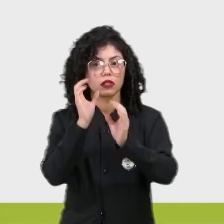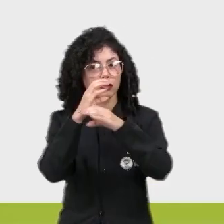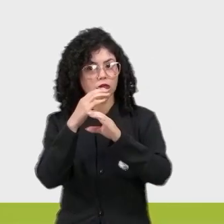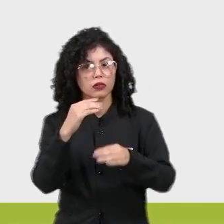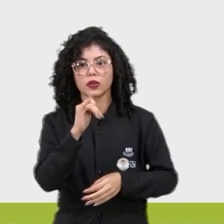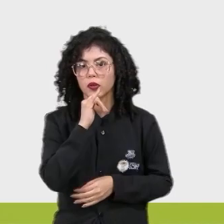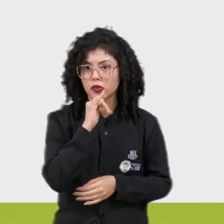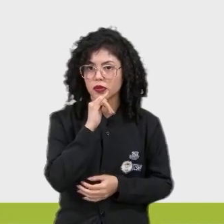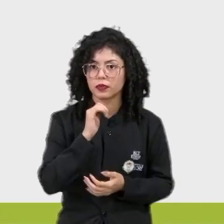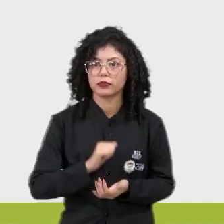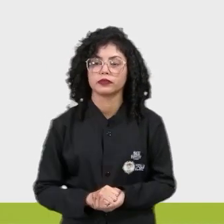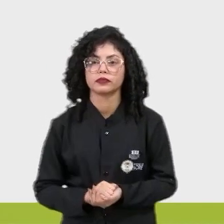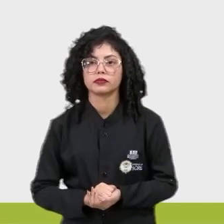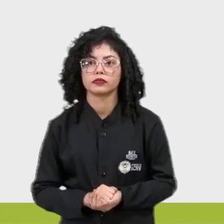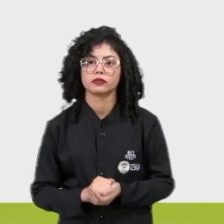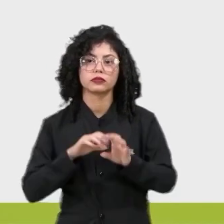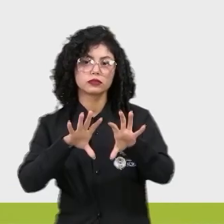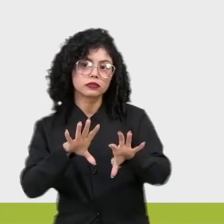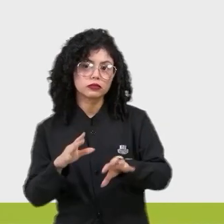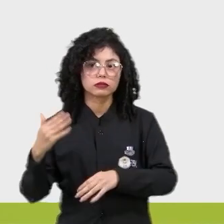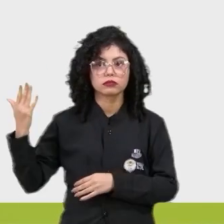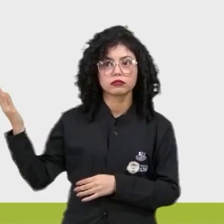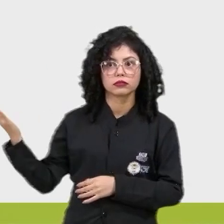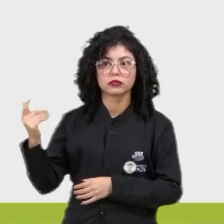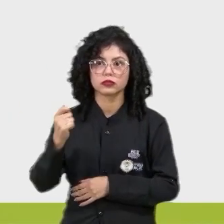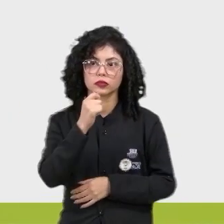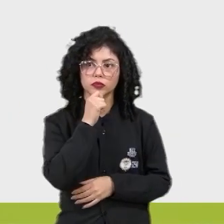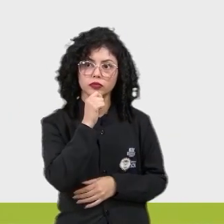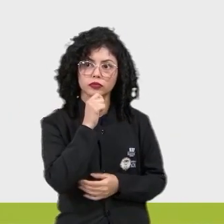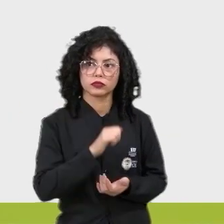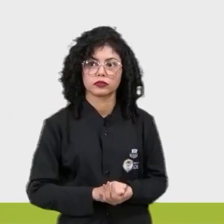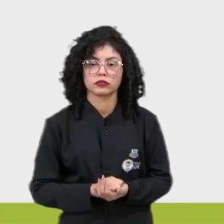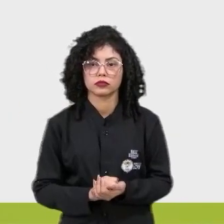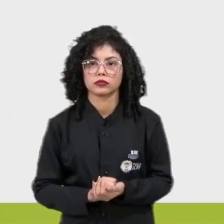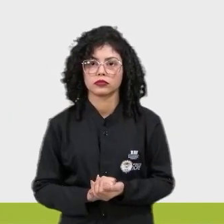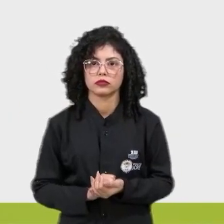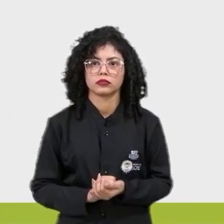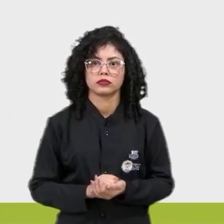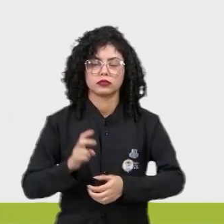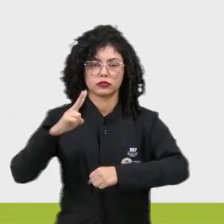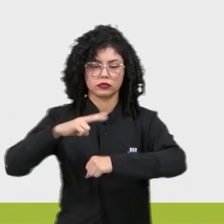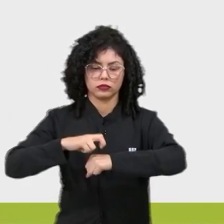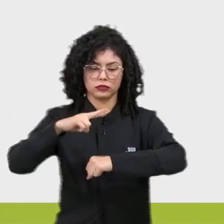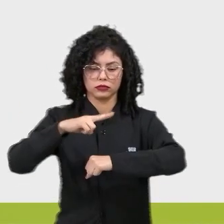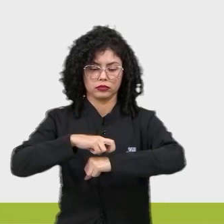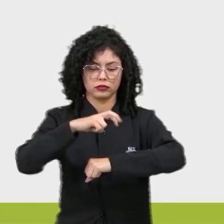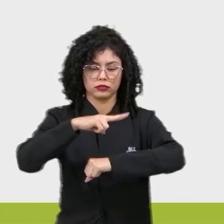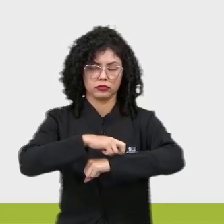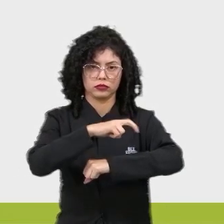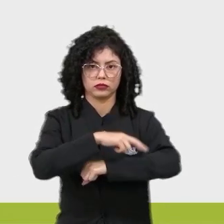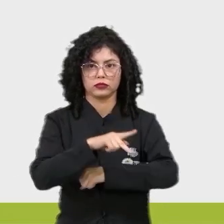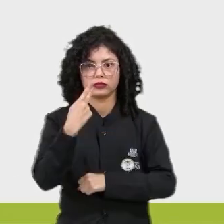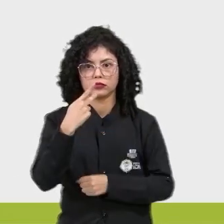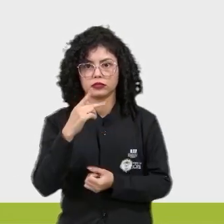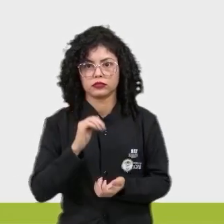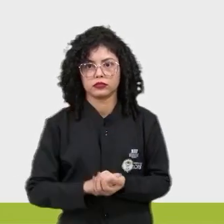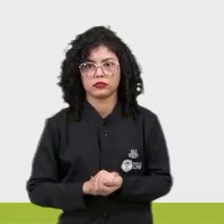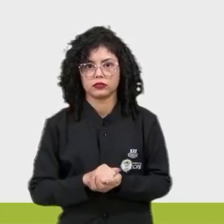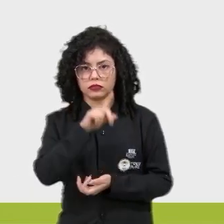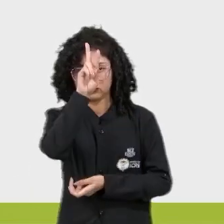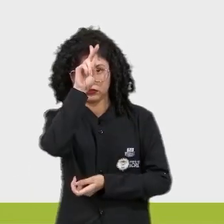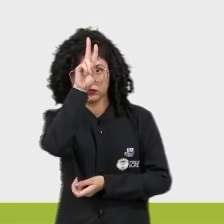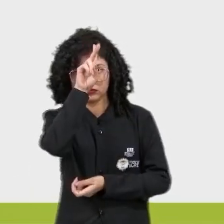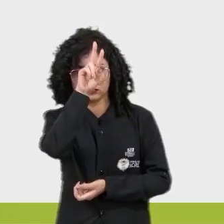por exemplo. E aí está lá, um gafanhoto falando aí para o que parece ser uma